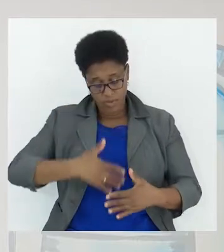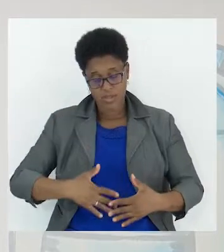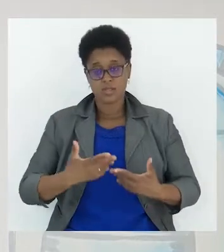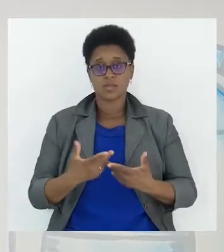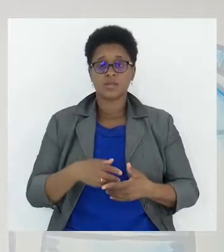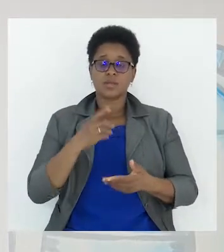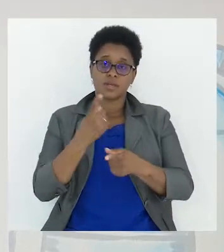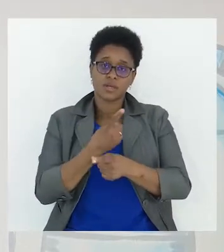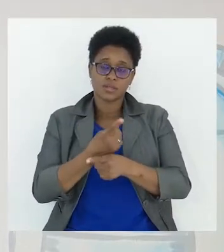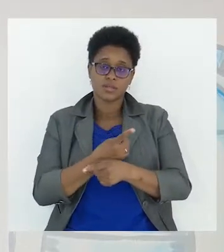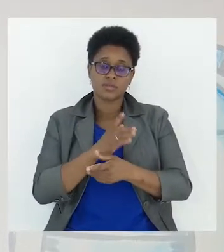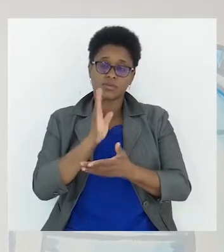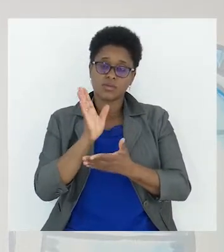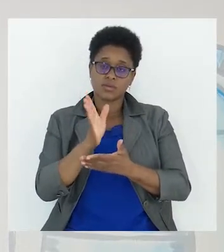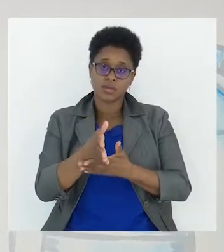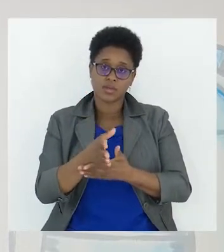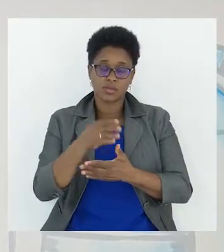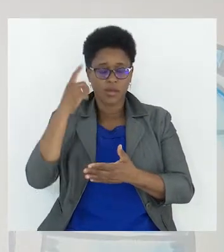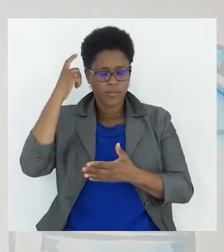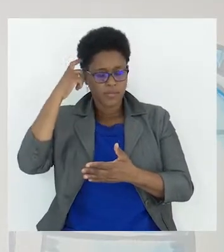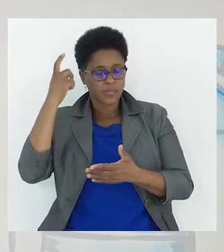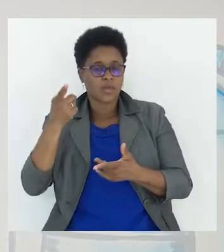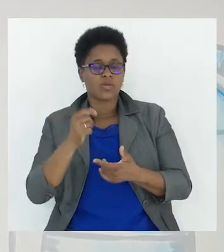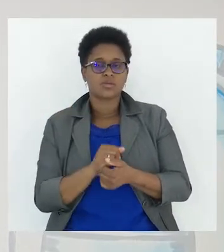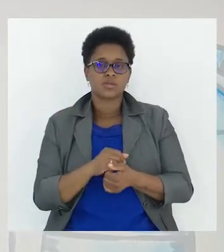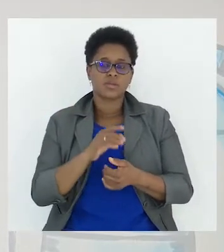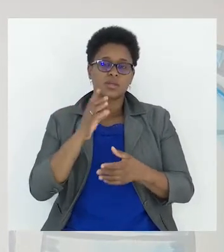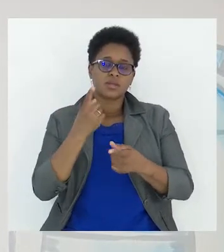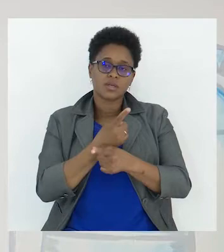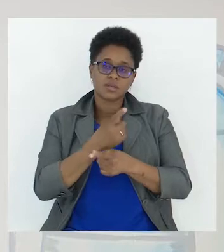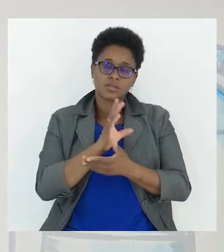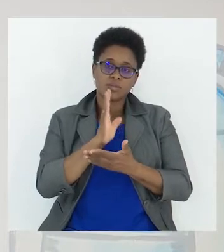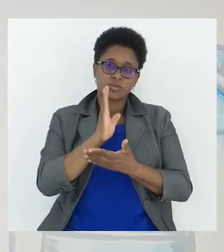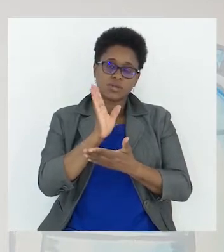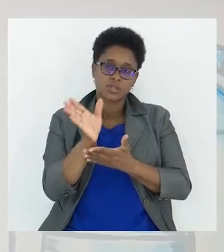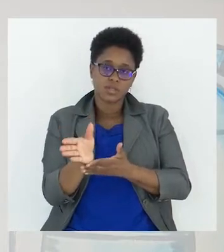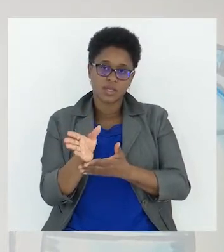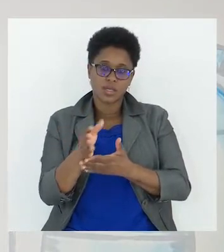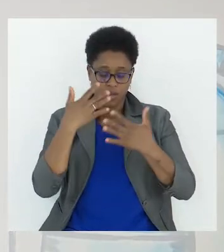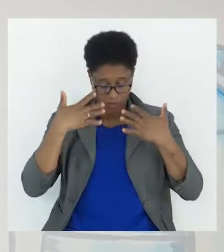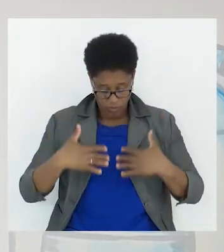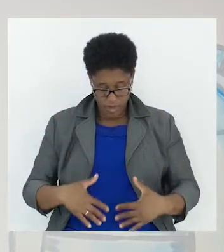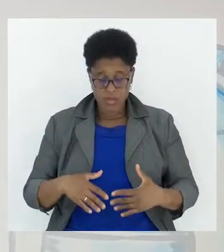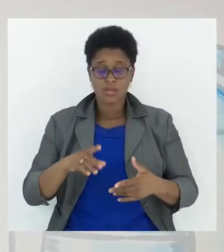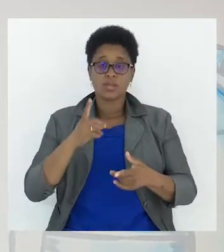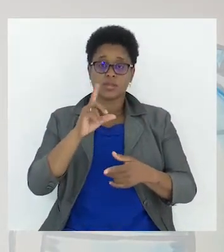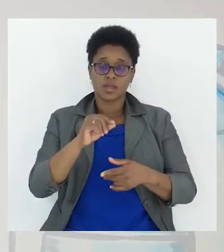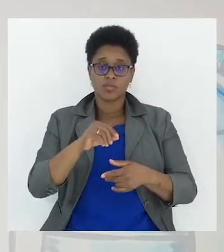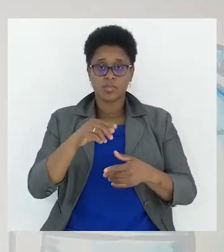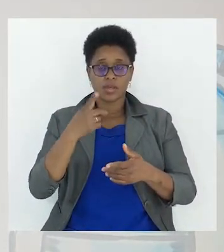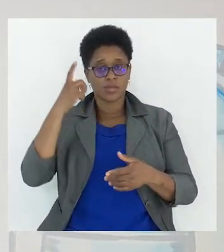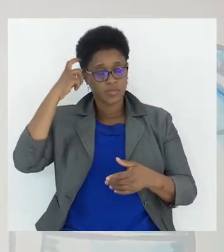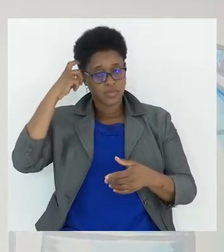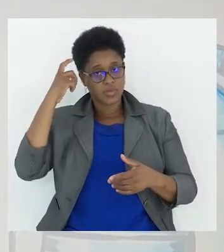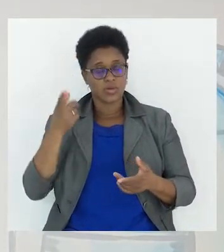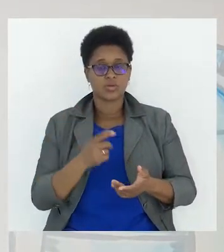caracterização direta psicológica, caracterização indireta física e caracterização indireta psicológica. Na